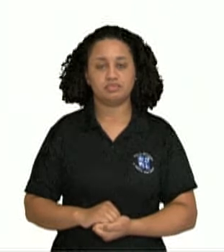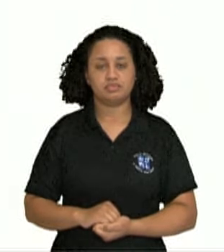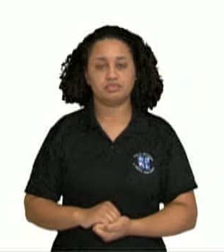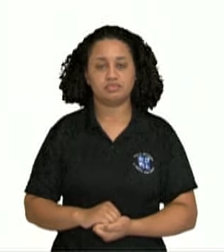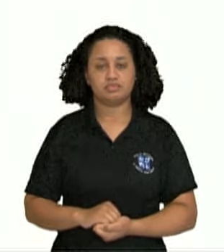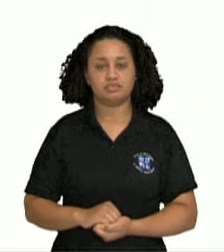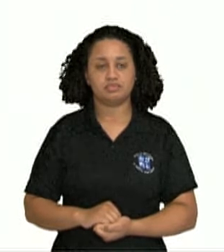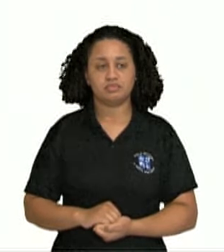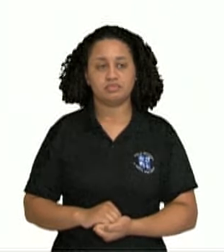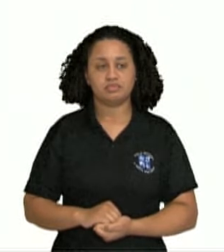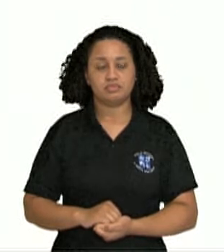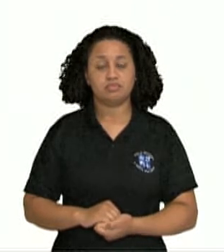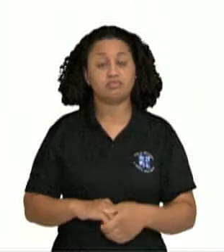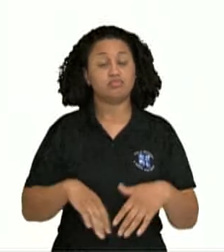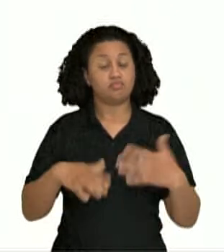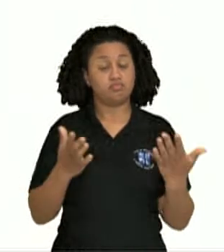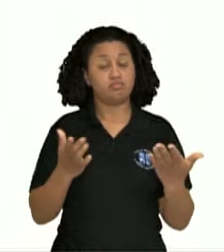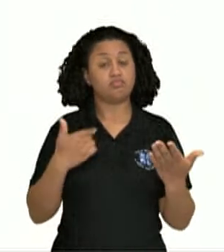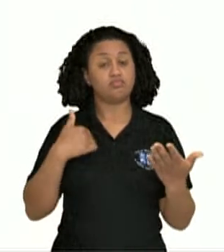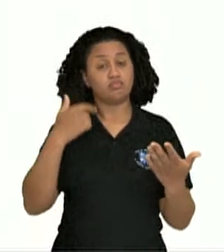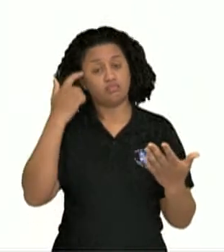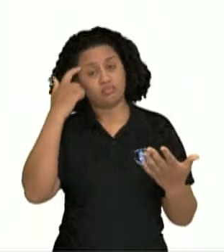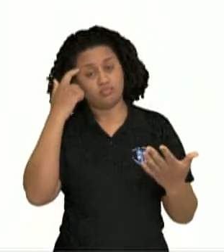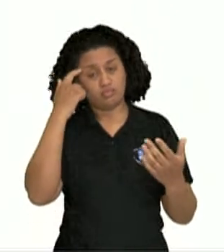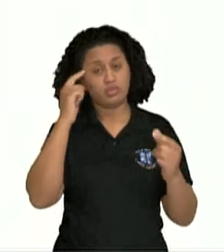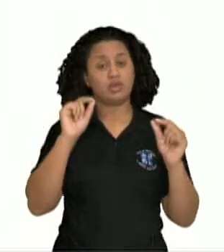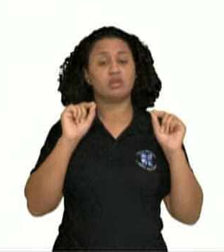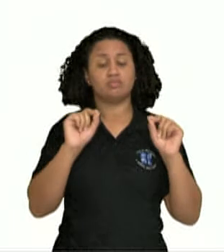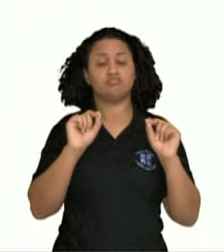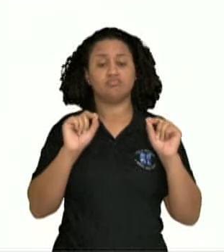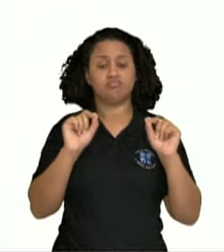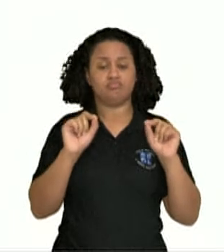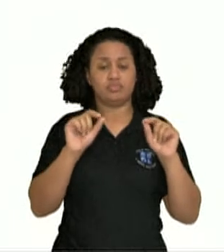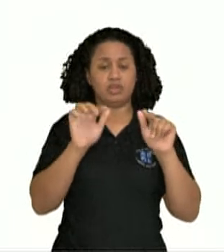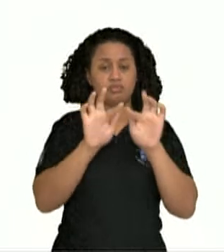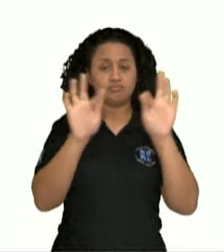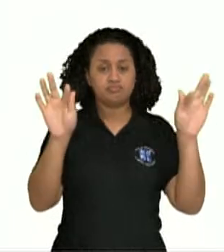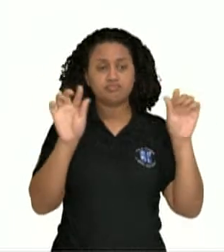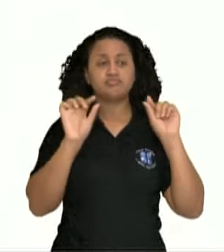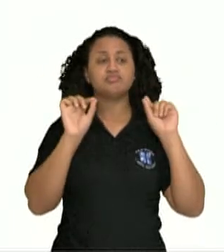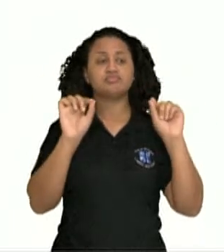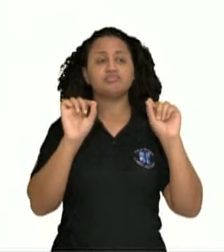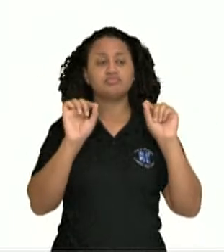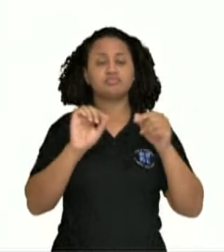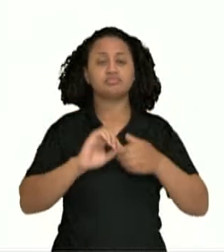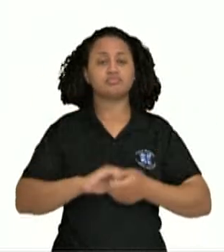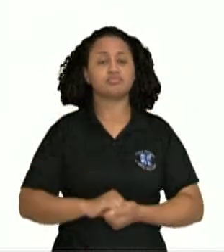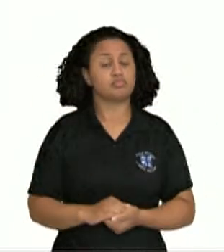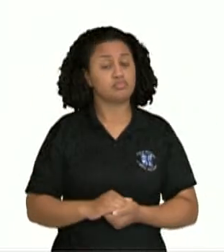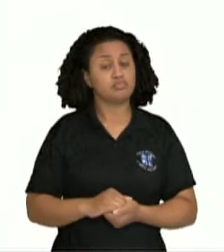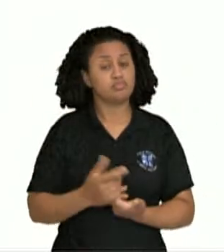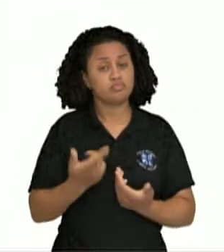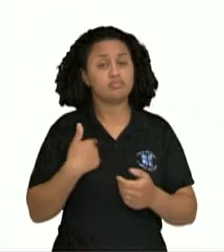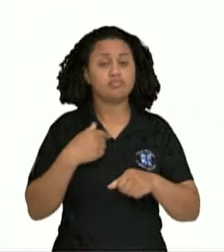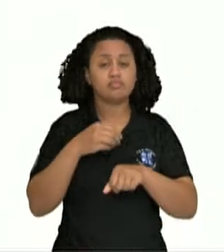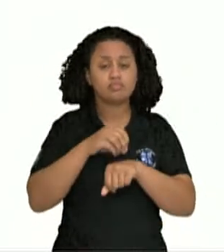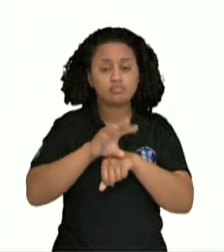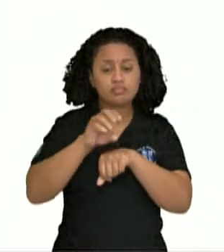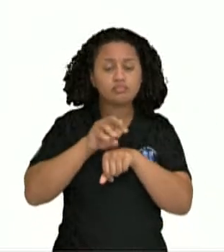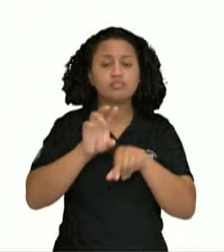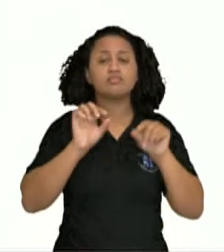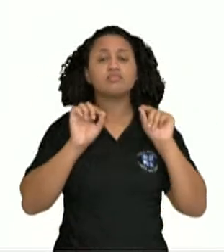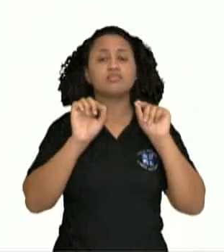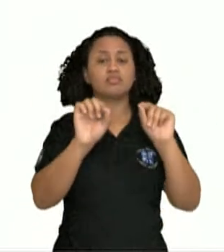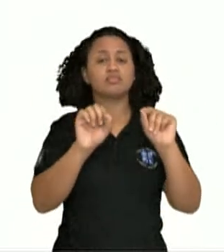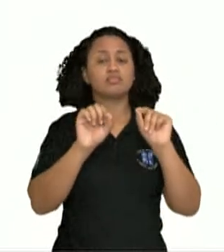puerta. Para você pensar aí um pouquinho a respeito disso. É uma recomendação, trata-se